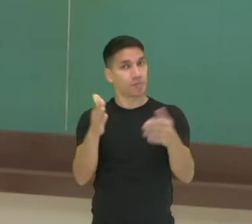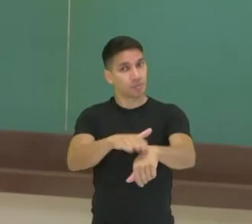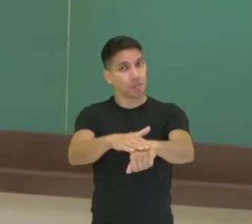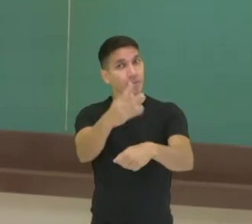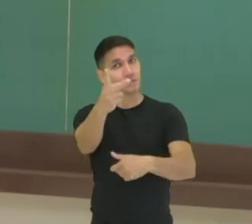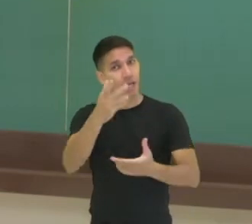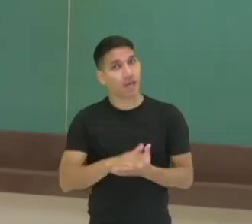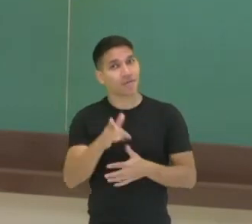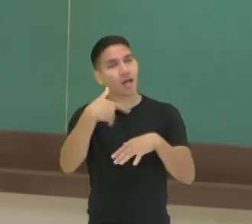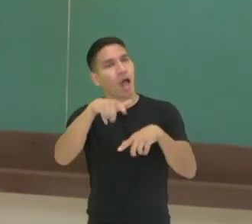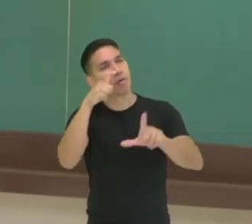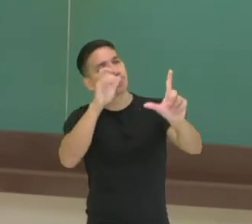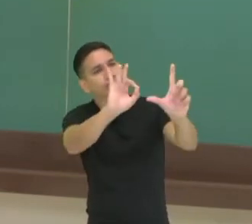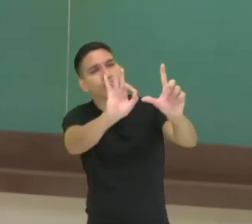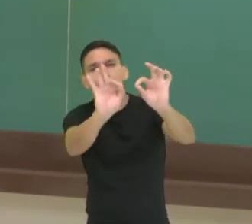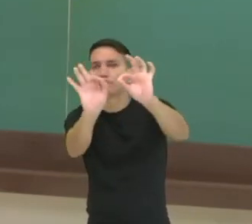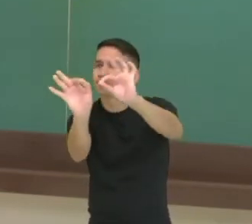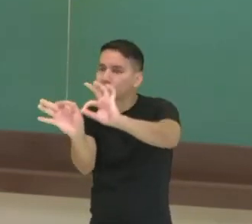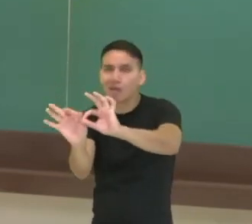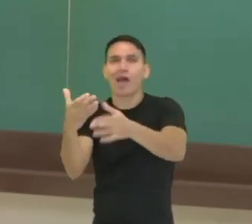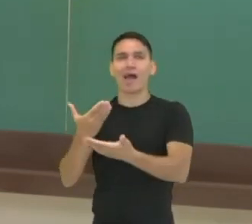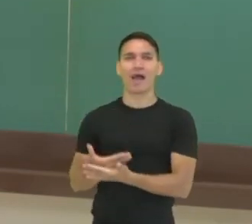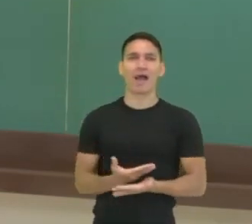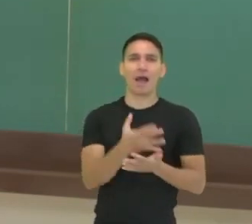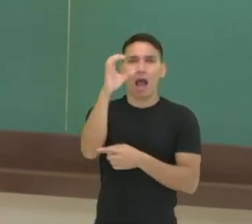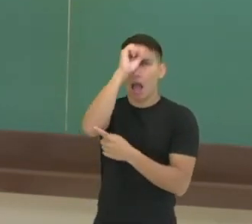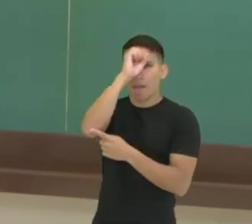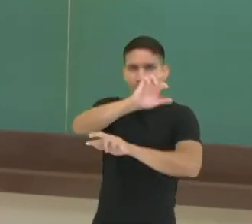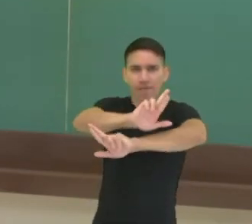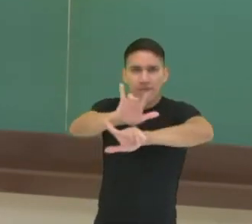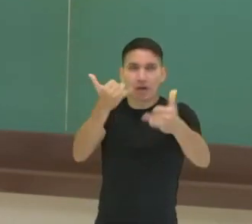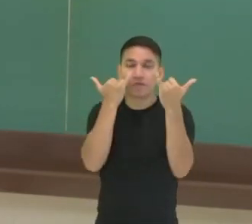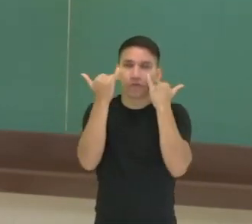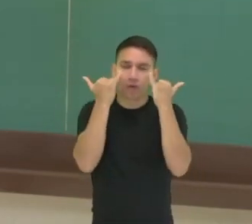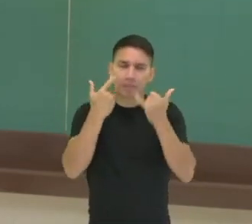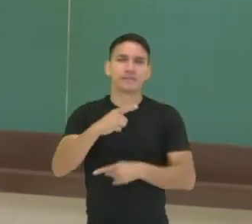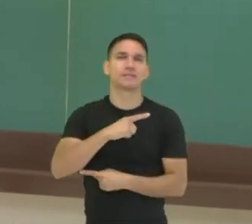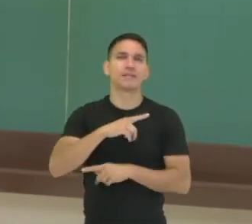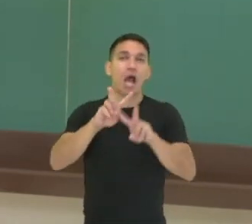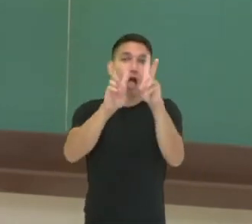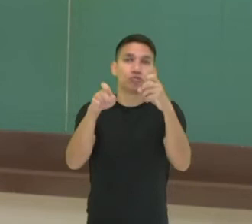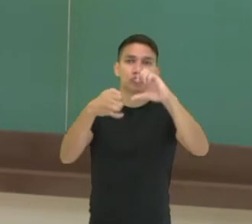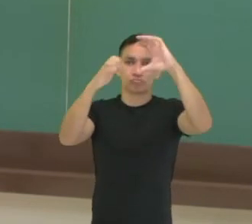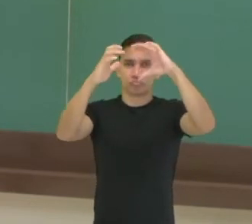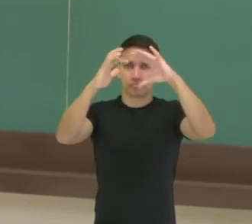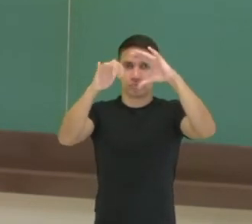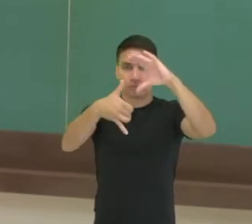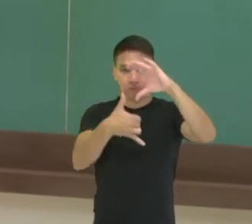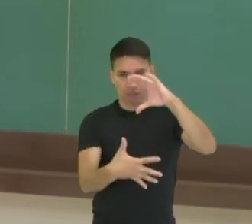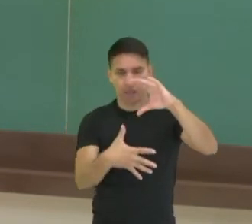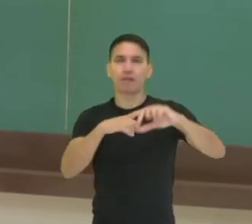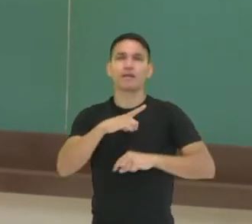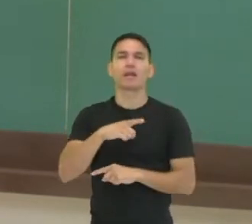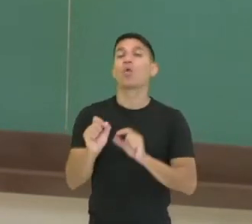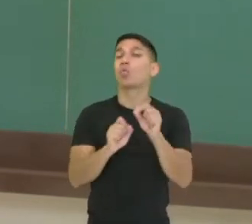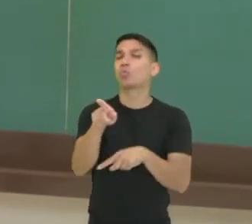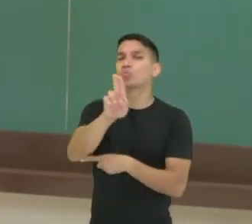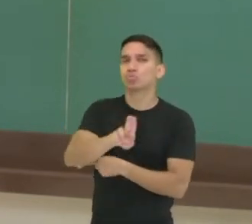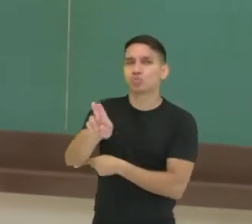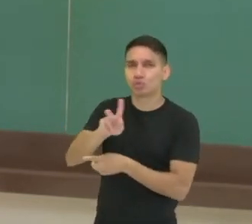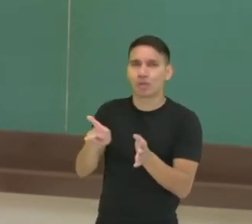Você está assistindo essa aula, você está aprendendo muitas informações sobre o sistema nervoso. Você está utilizando o quê?